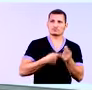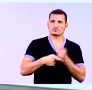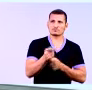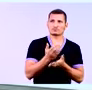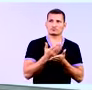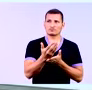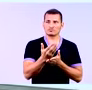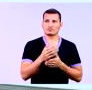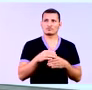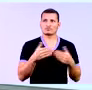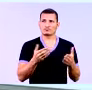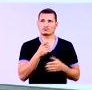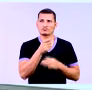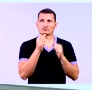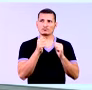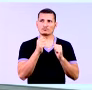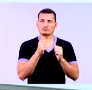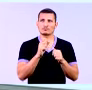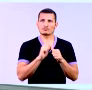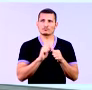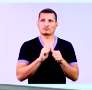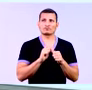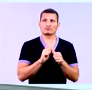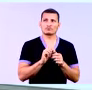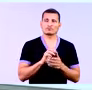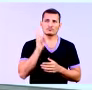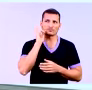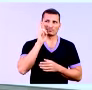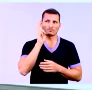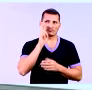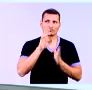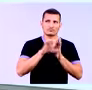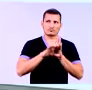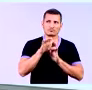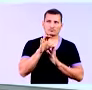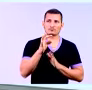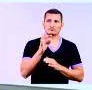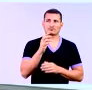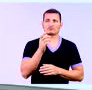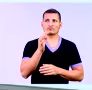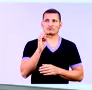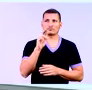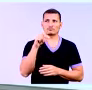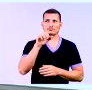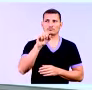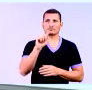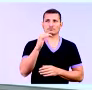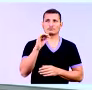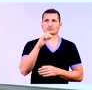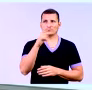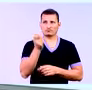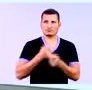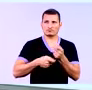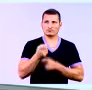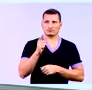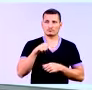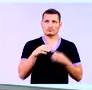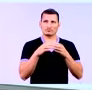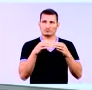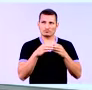Então, explicitamente você pode fazer isso. Lembrando o conceito de transação, um conjunto de comandos que